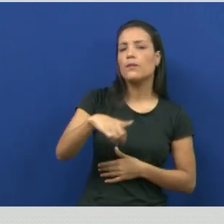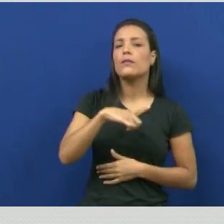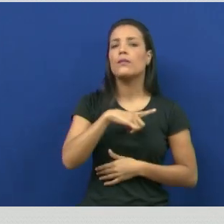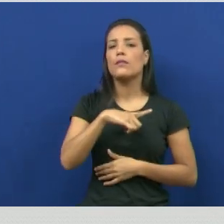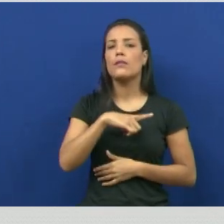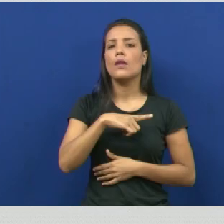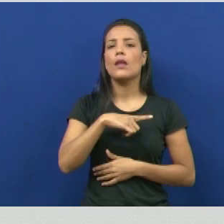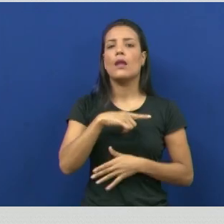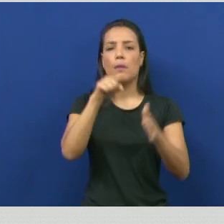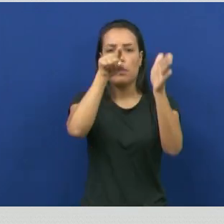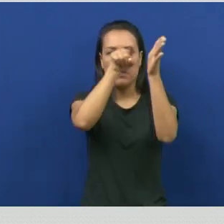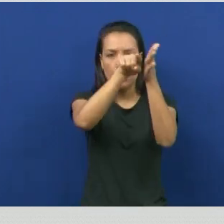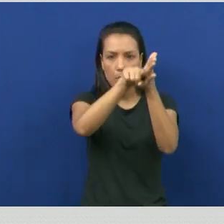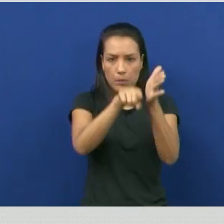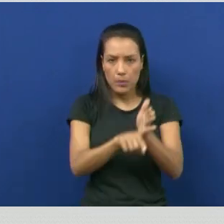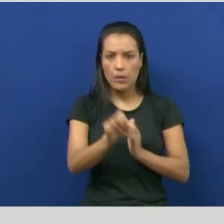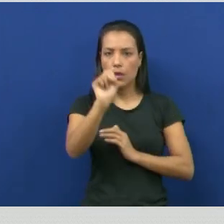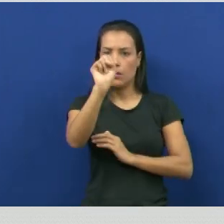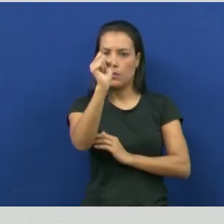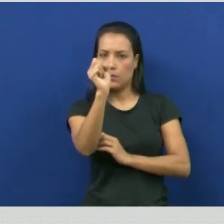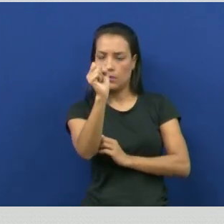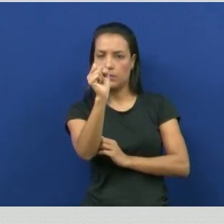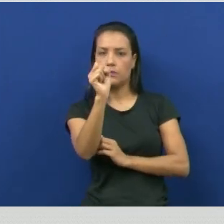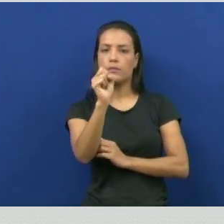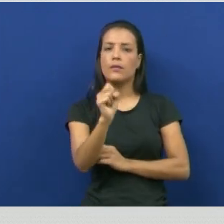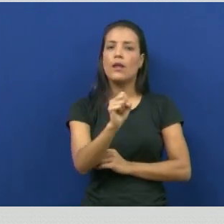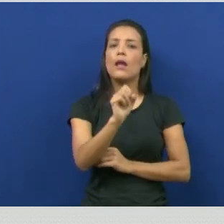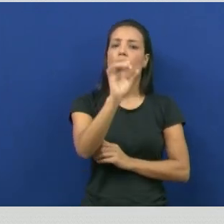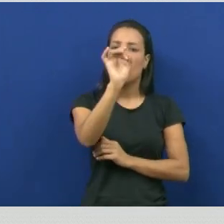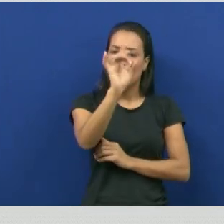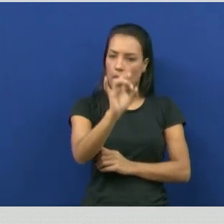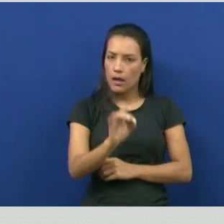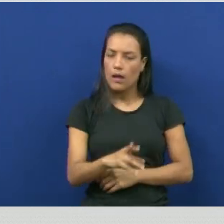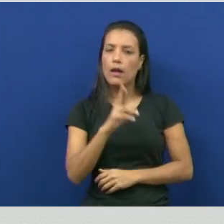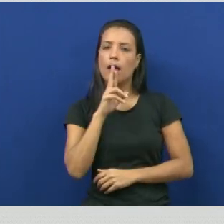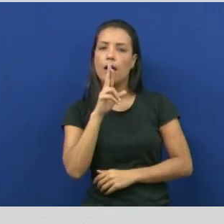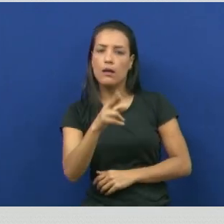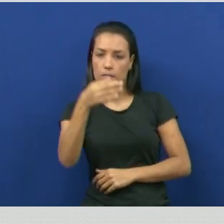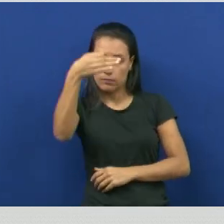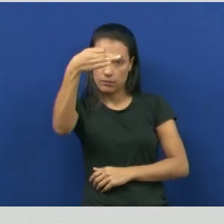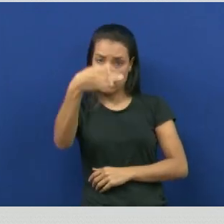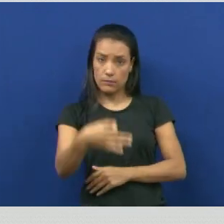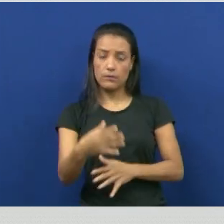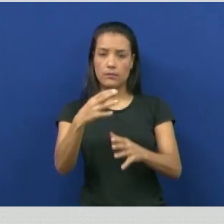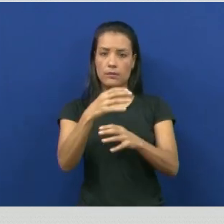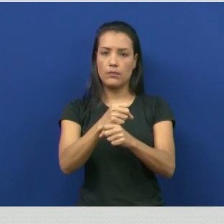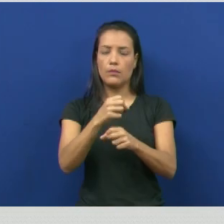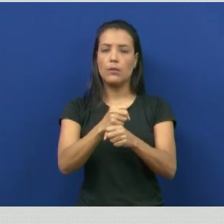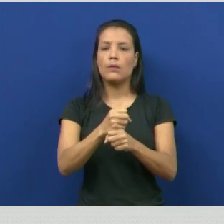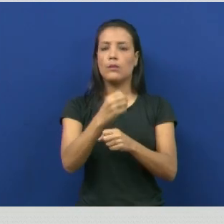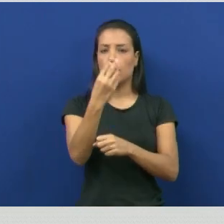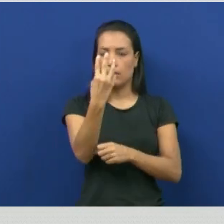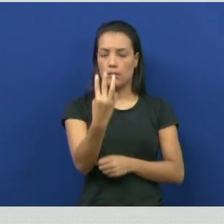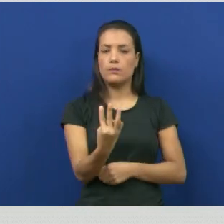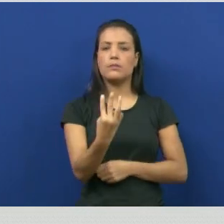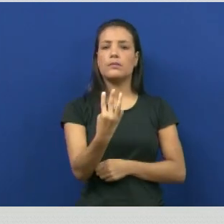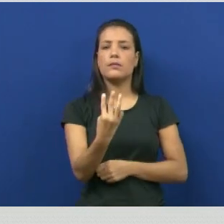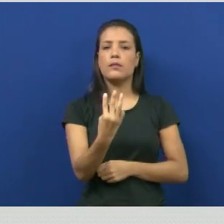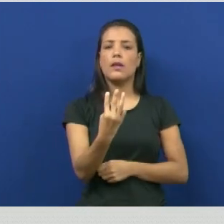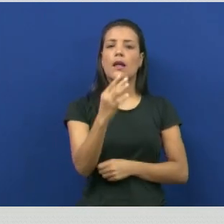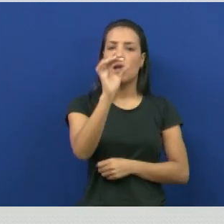8 questões. Cada resposta correta valia 3 pontos e cada